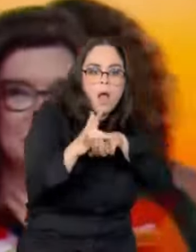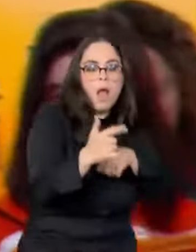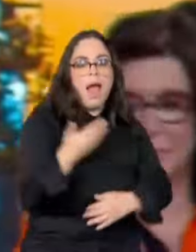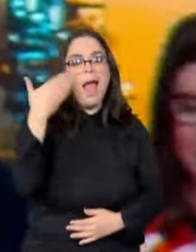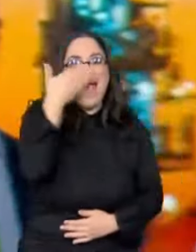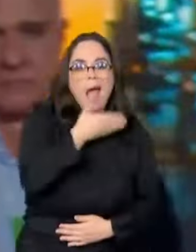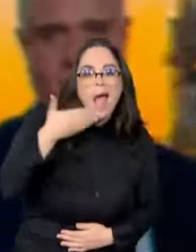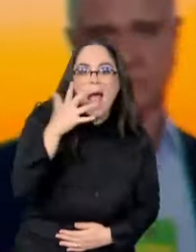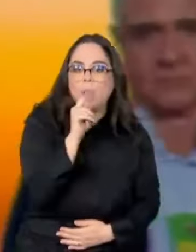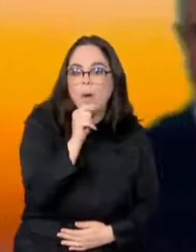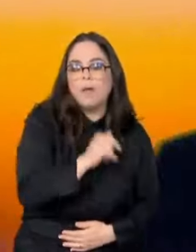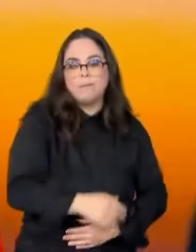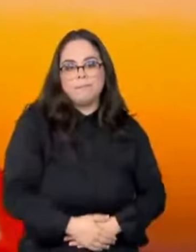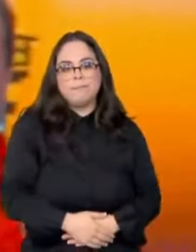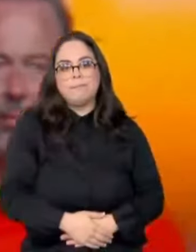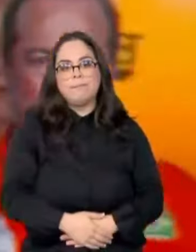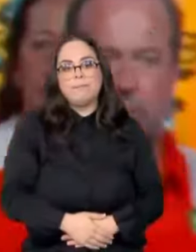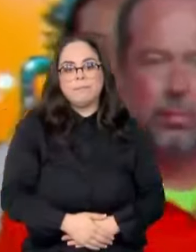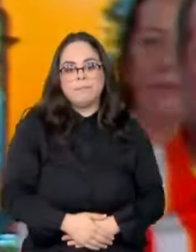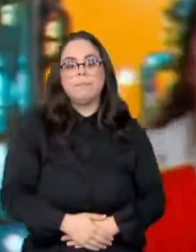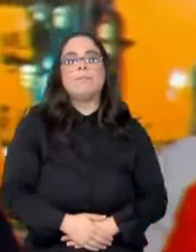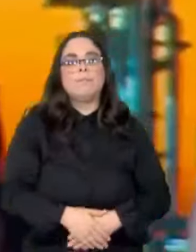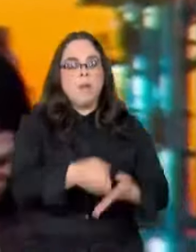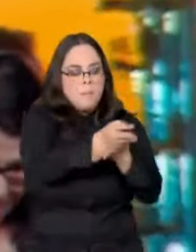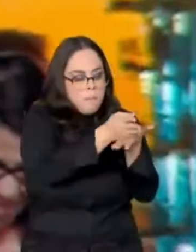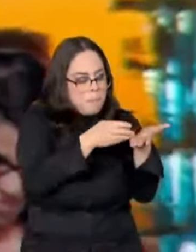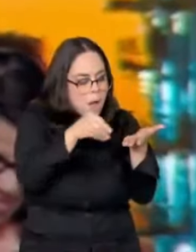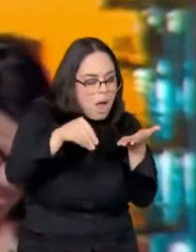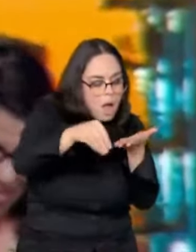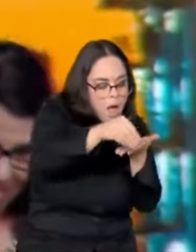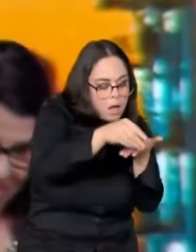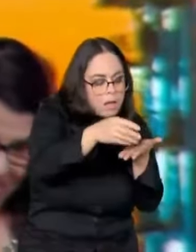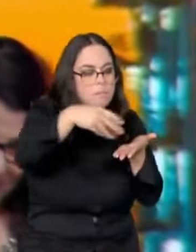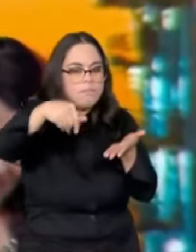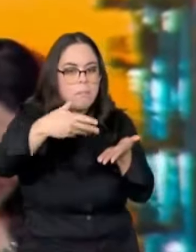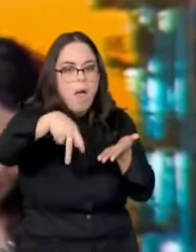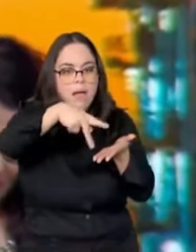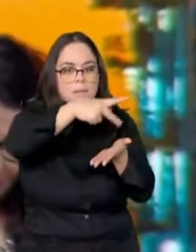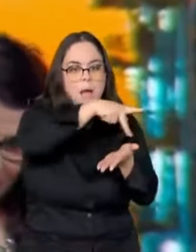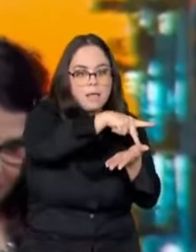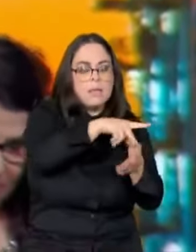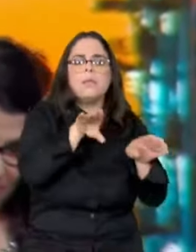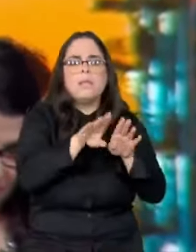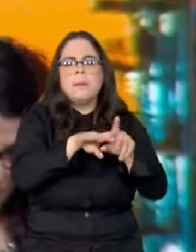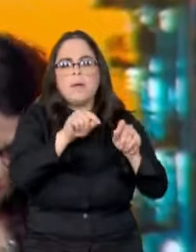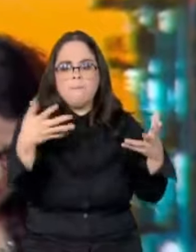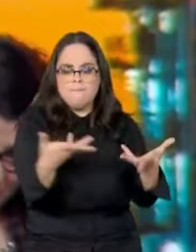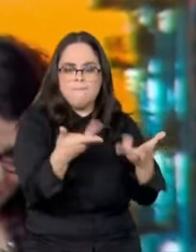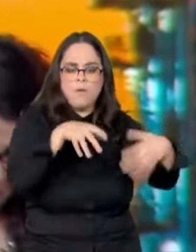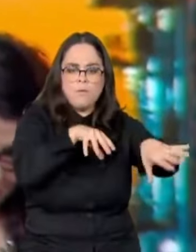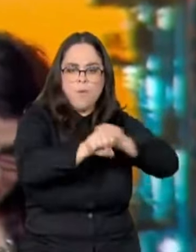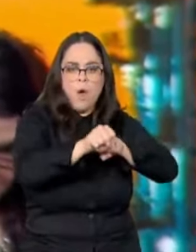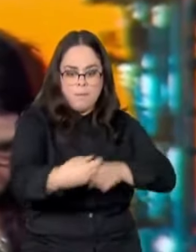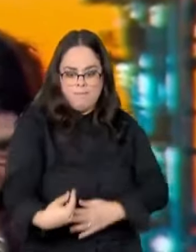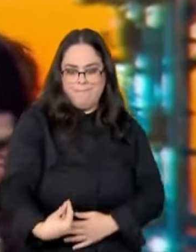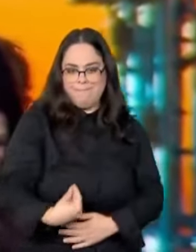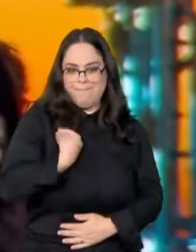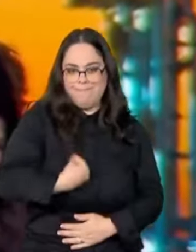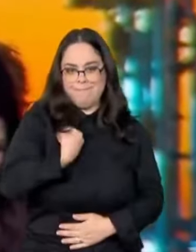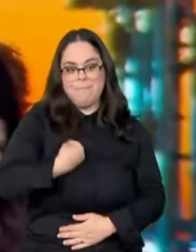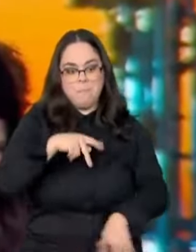doce, tem que tomar conta da sua fronteira, mas, sobretudo, tem que qualificar a qualidade de vida